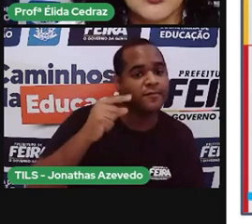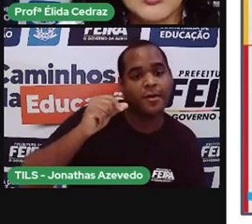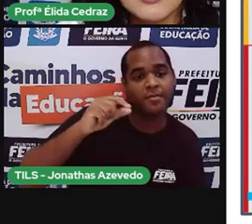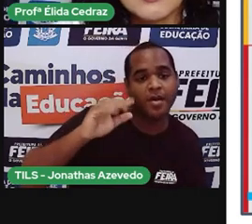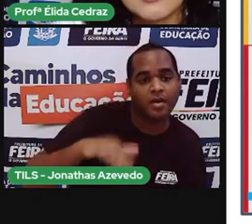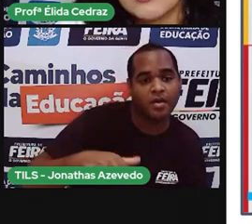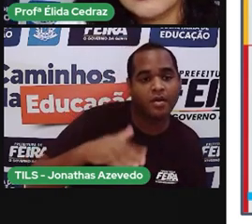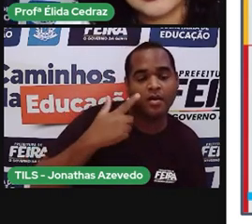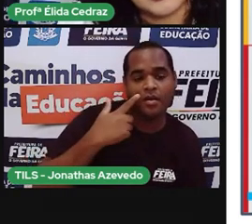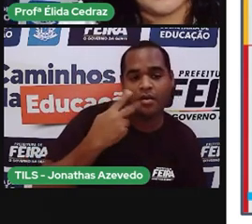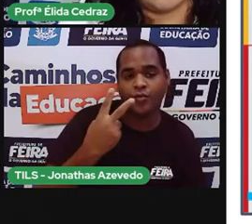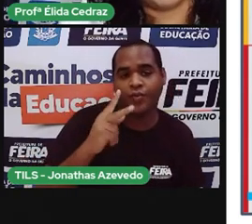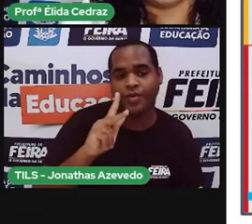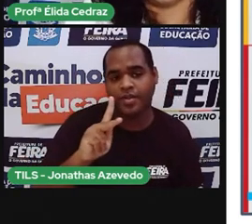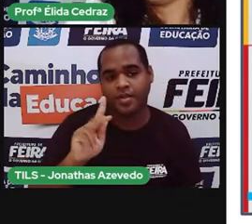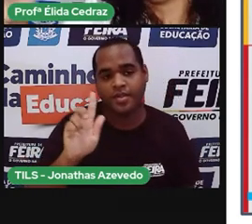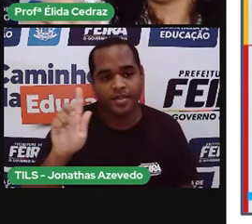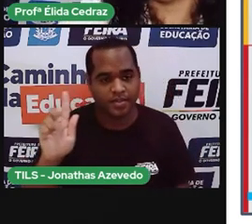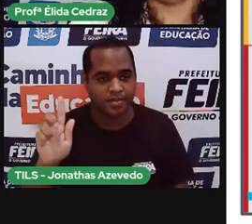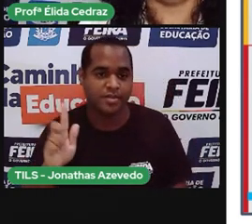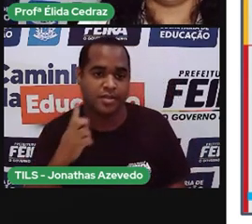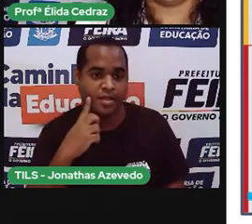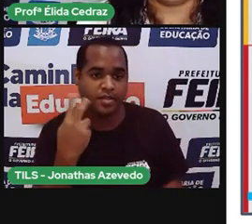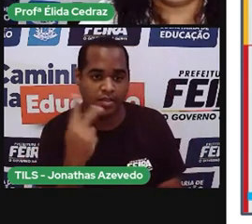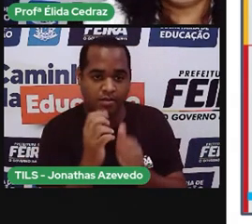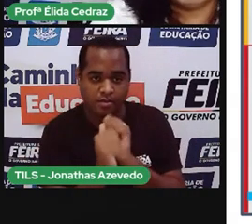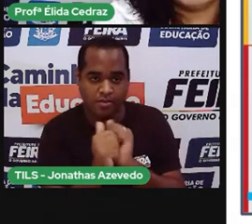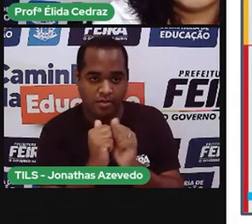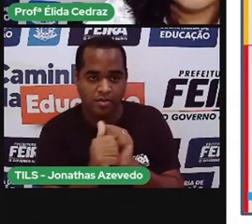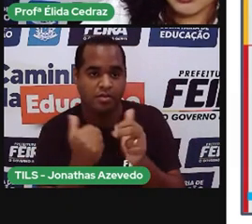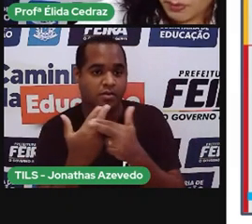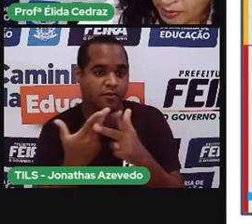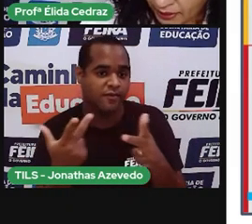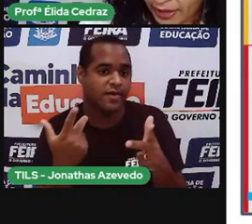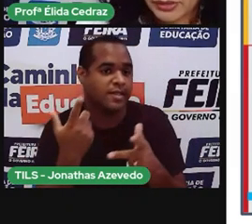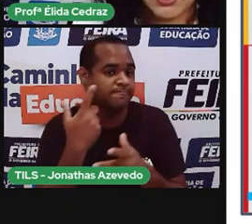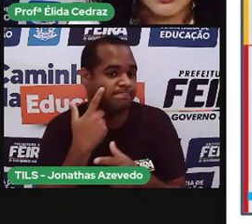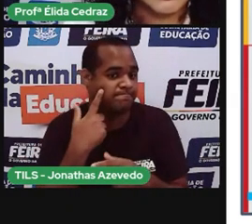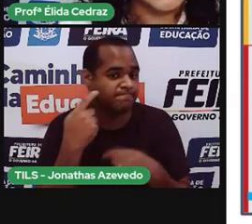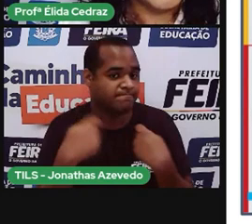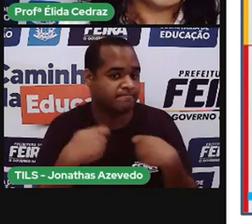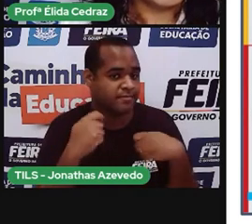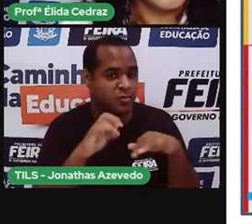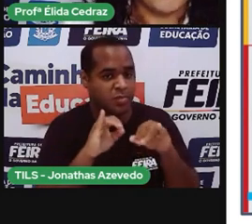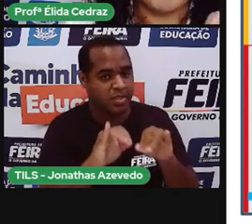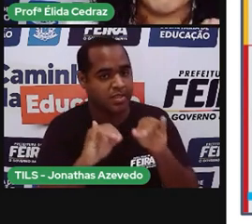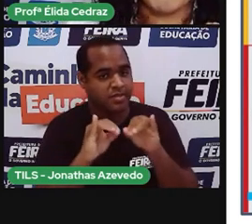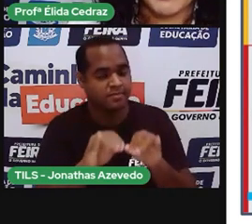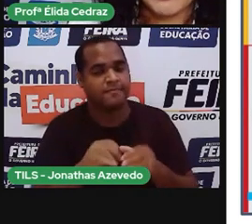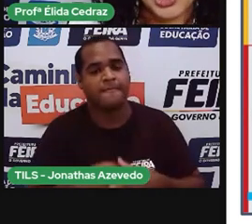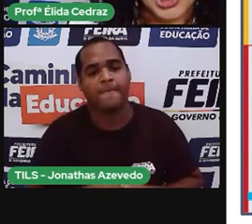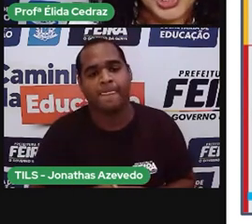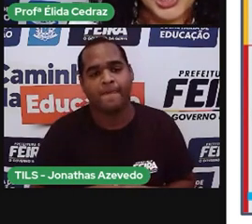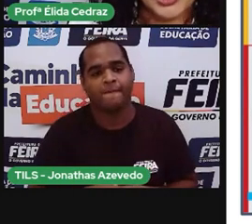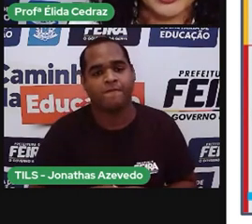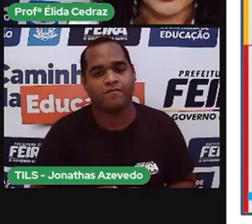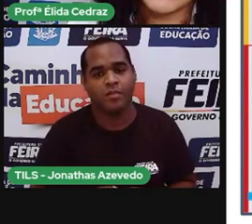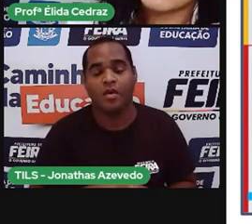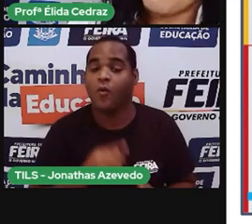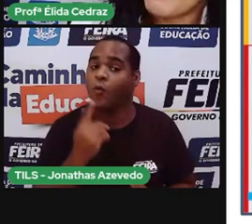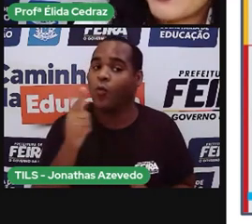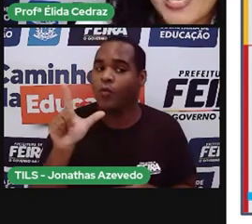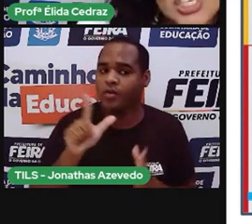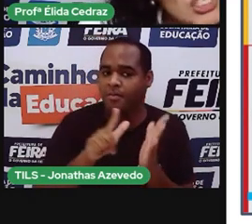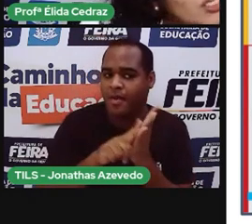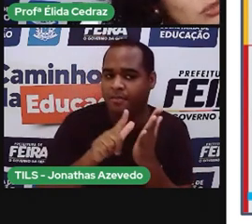quase 2 quilos de arroz o valor daquele nesse supermercado. Papel higiênico,